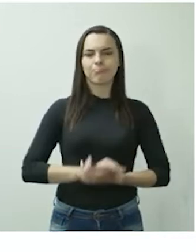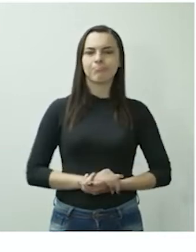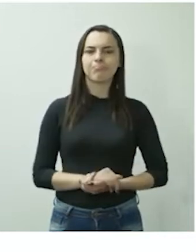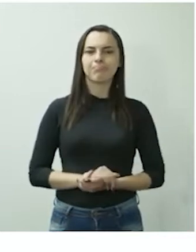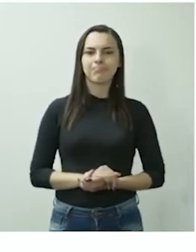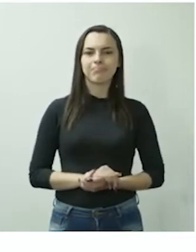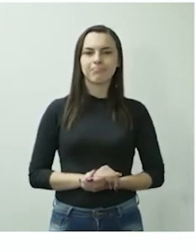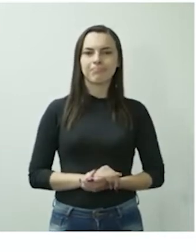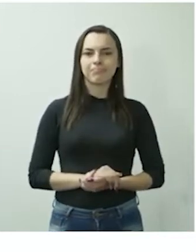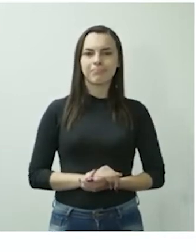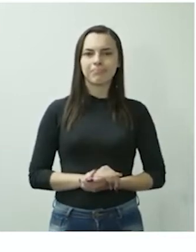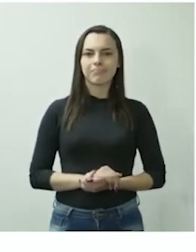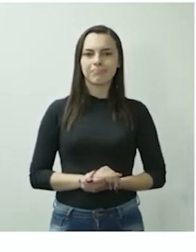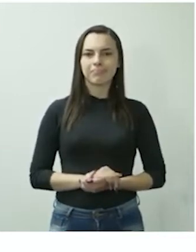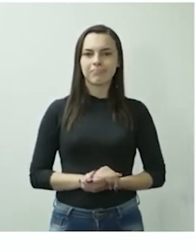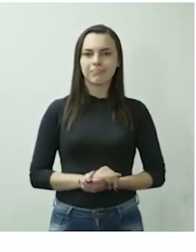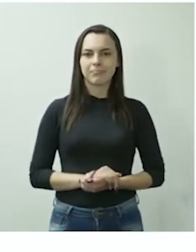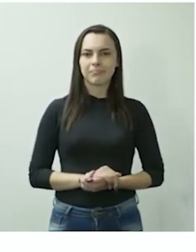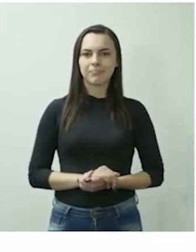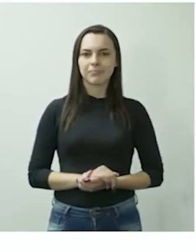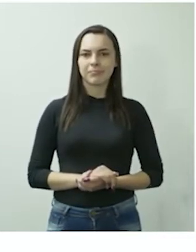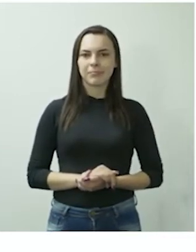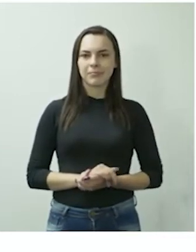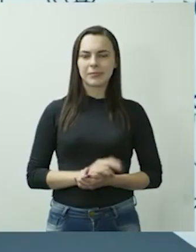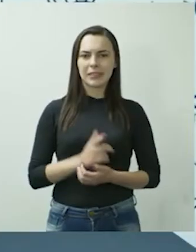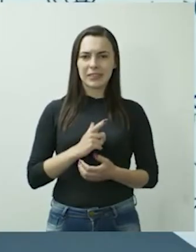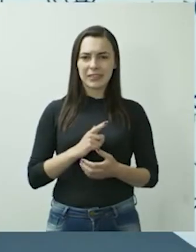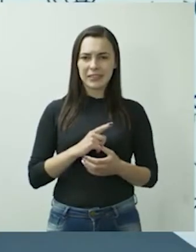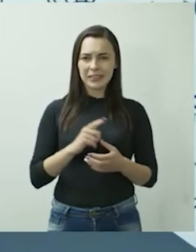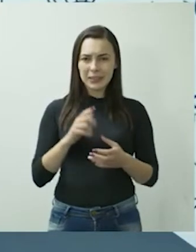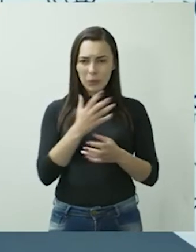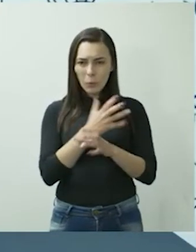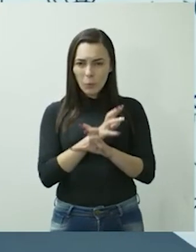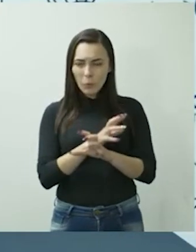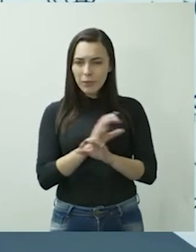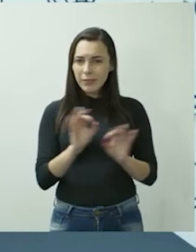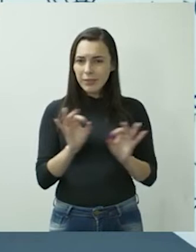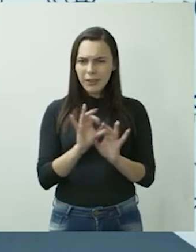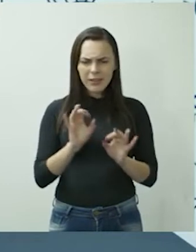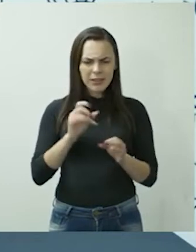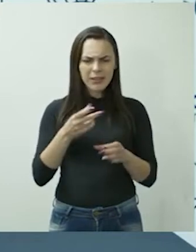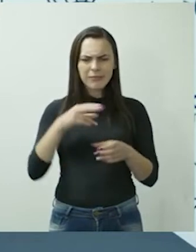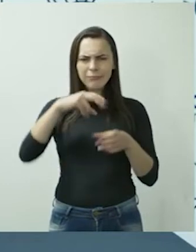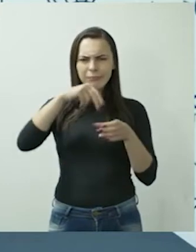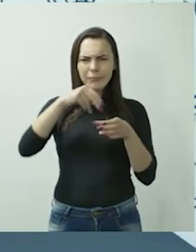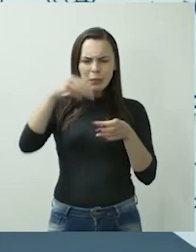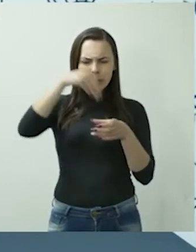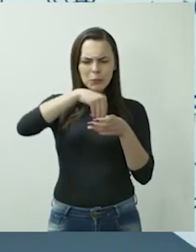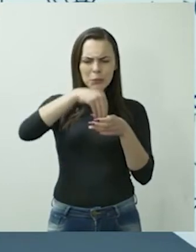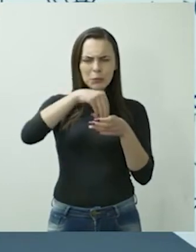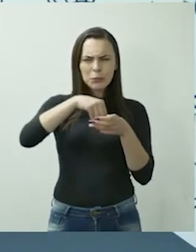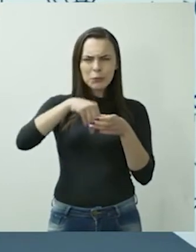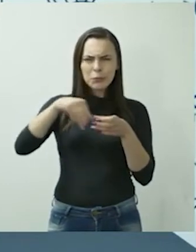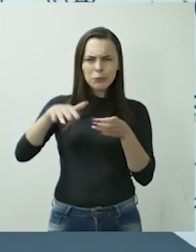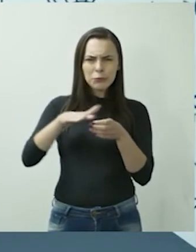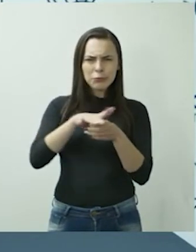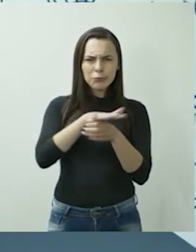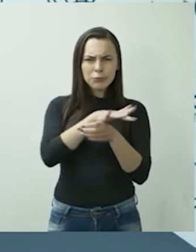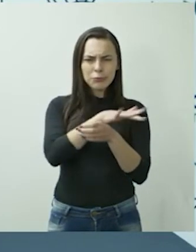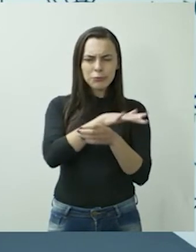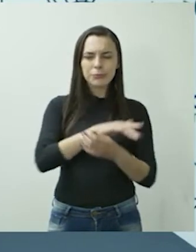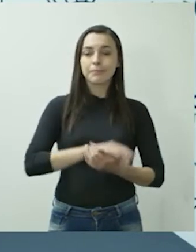cheio. Não tem espaço para nada, né? Todo completo de